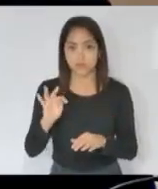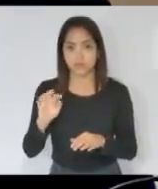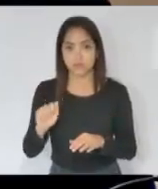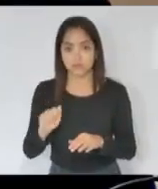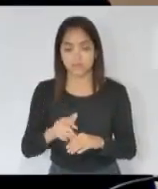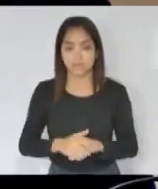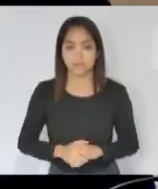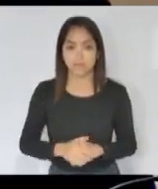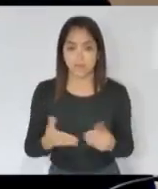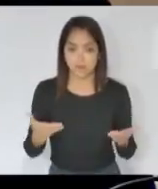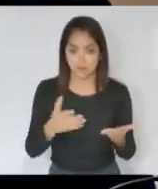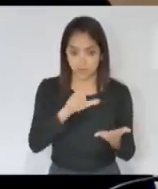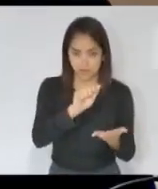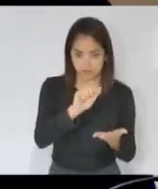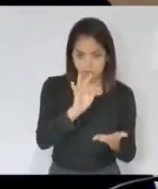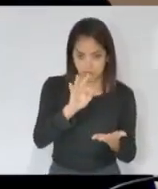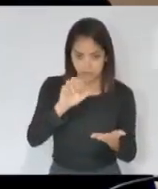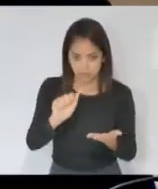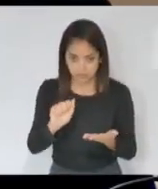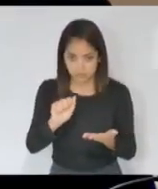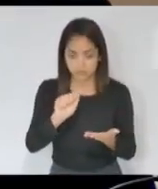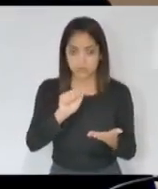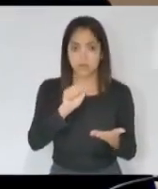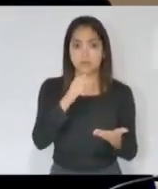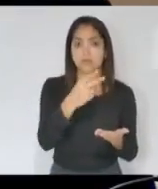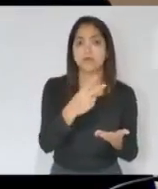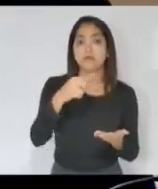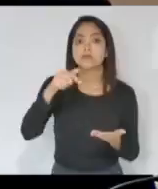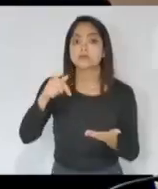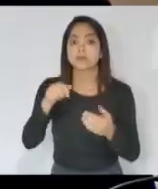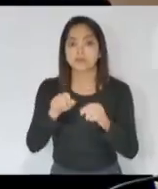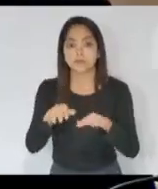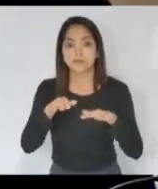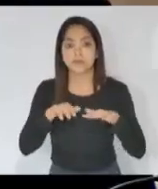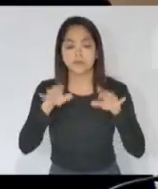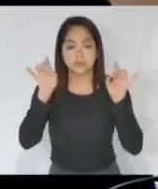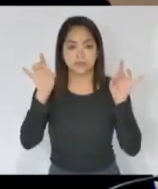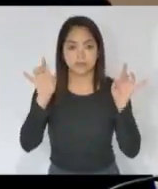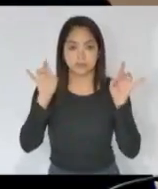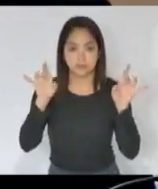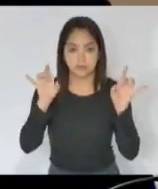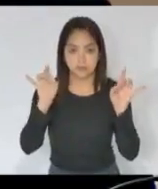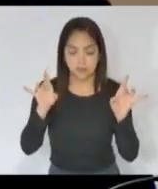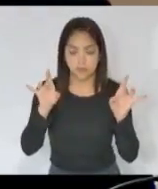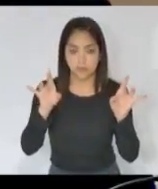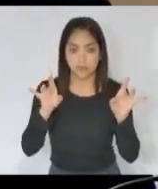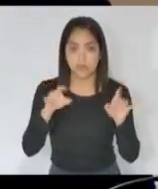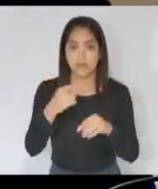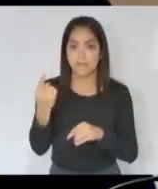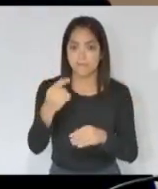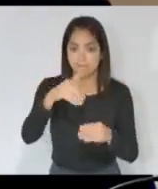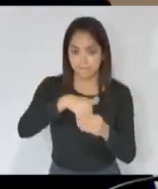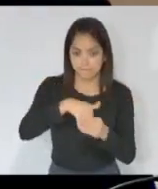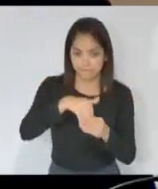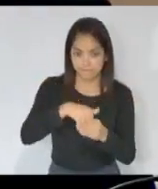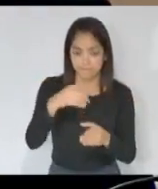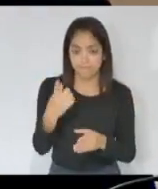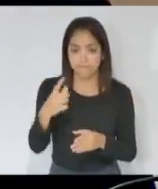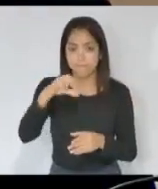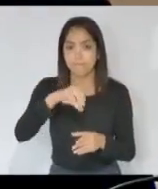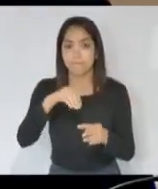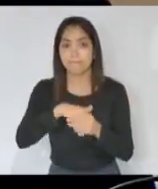ata. Ata da 27ª sessão especial da primeira sessão legislativa